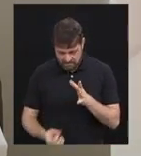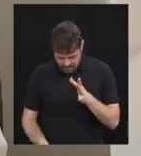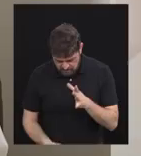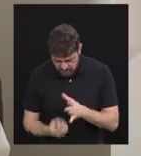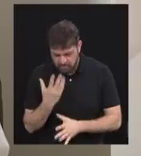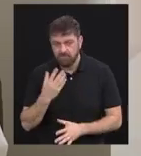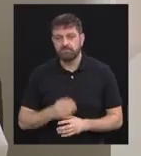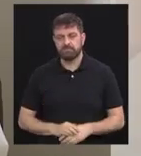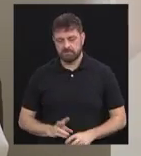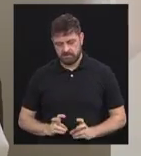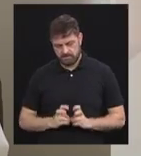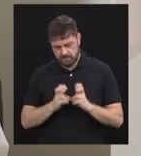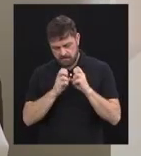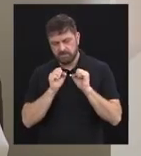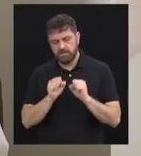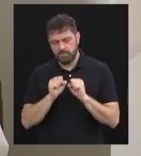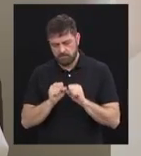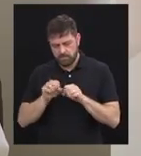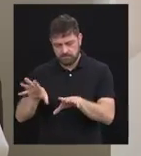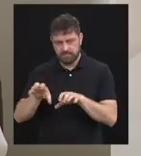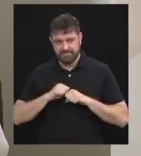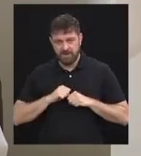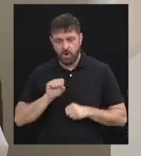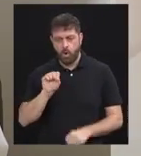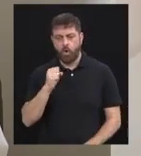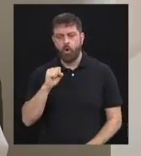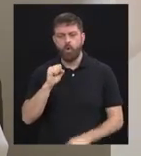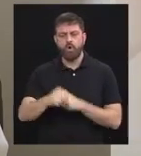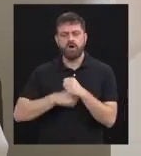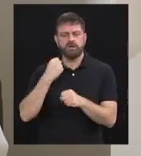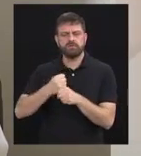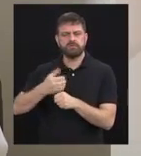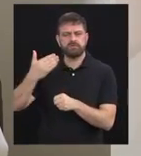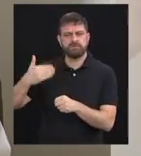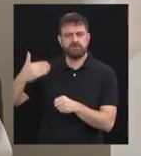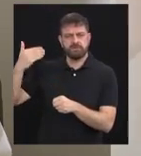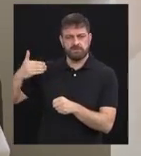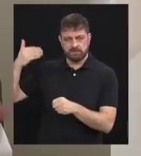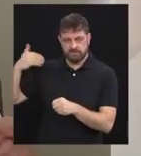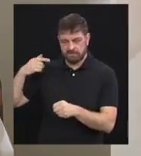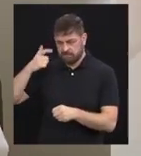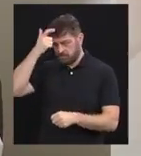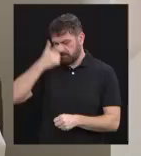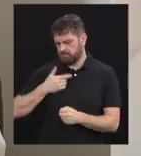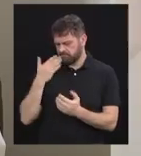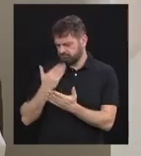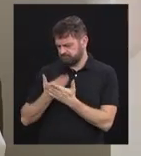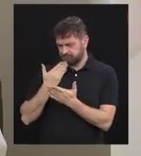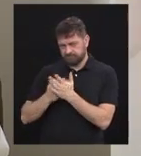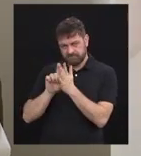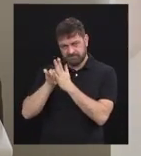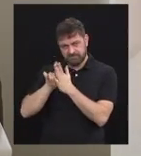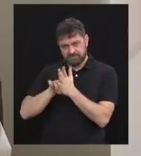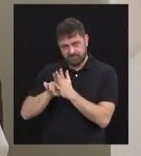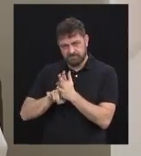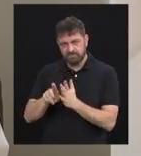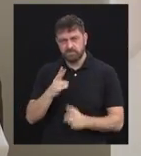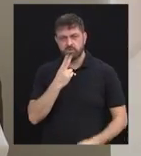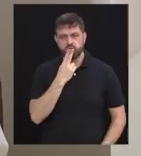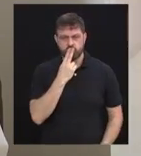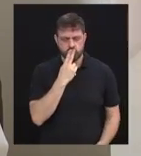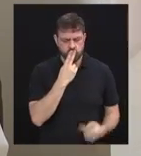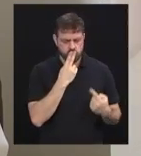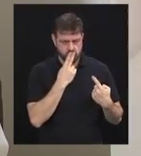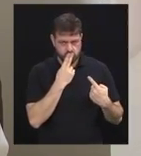câncer de mama. Há mais ou menos uns 8 anos atrás, a gente estava estudando se o cigarro